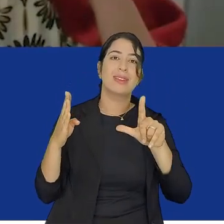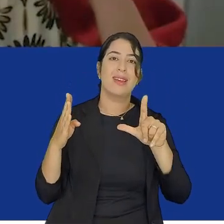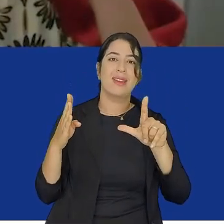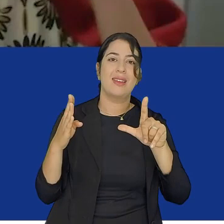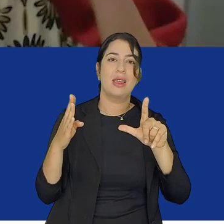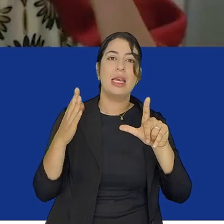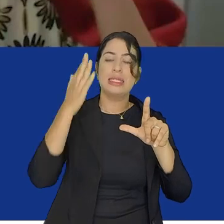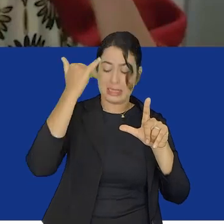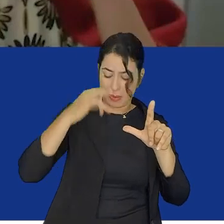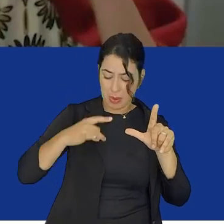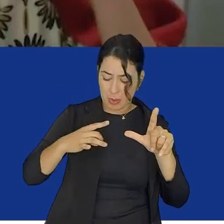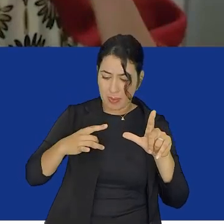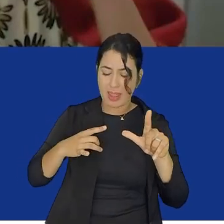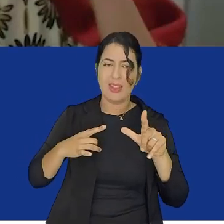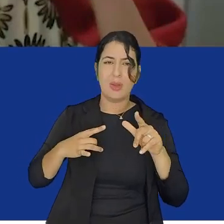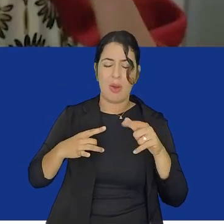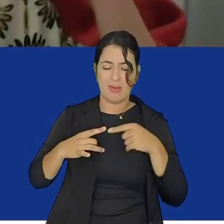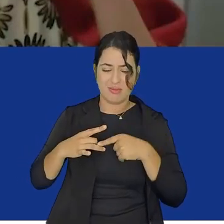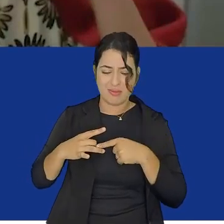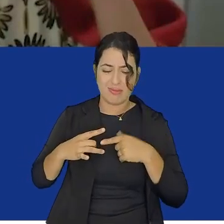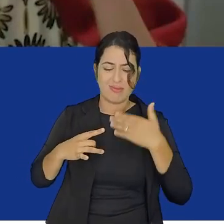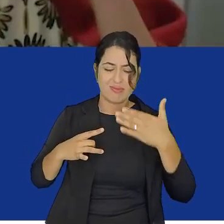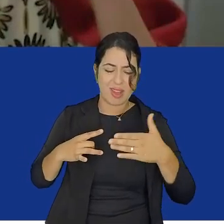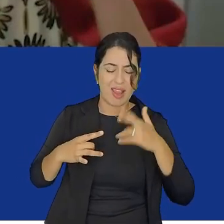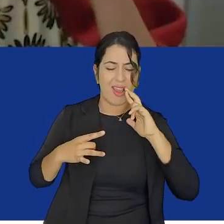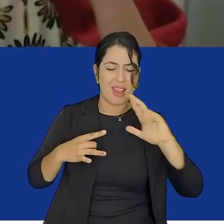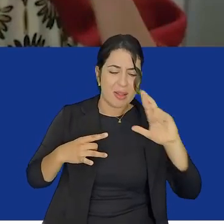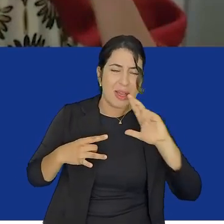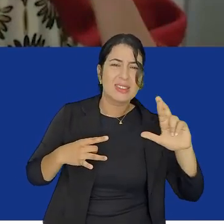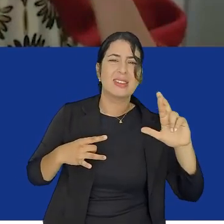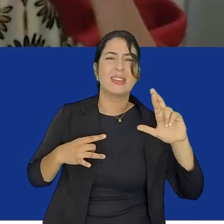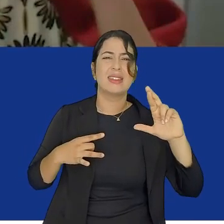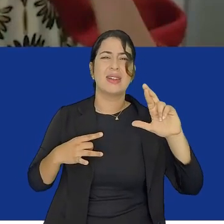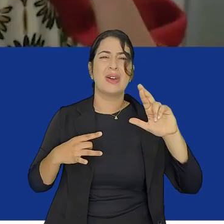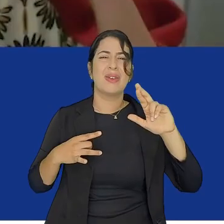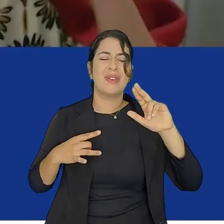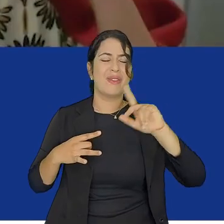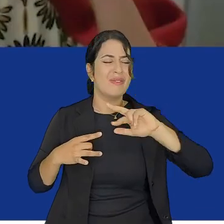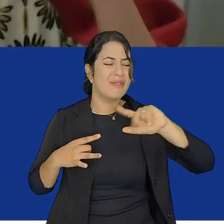não encontro. Então, quando a Carla traz isso, não é nem